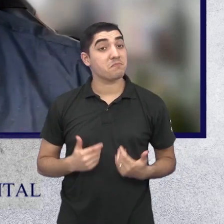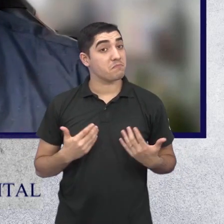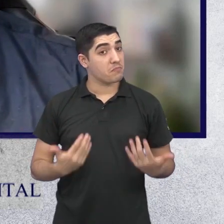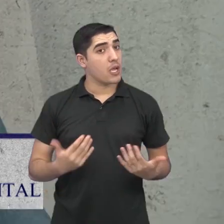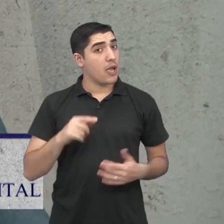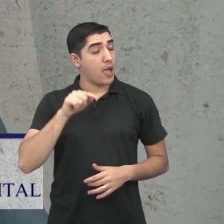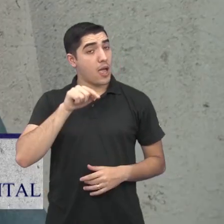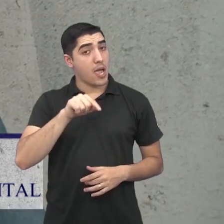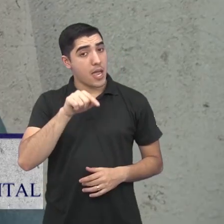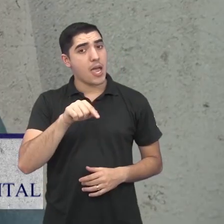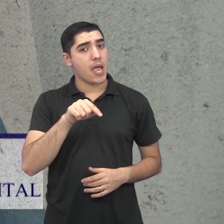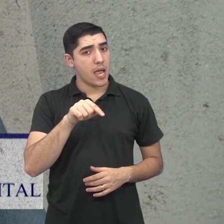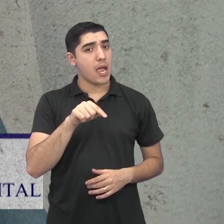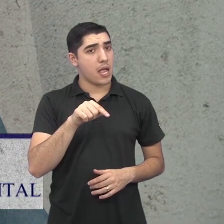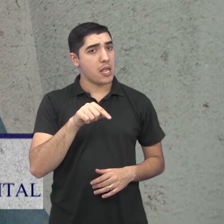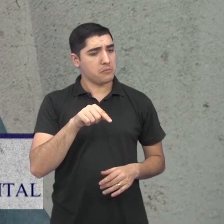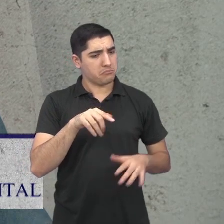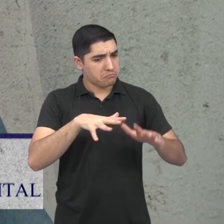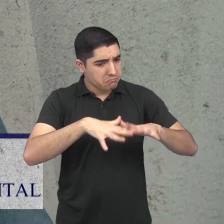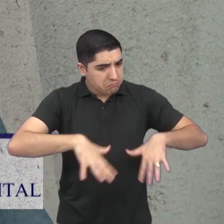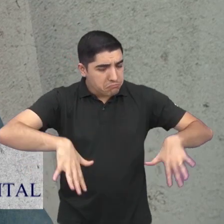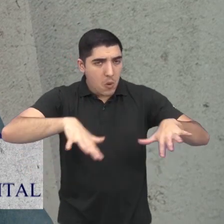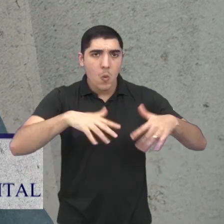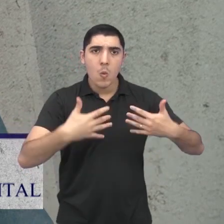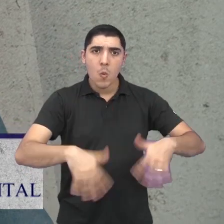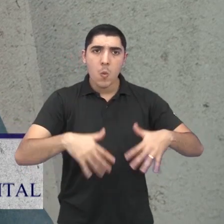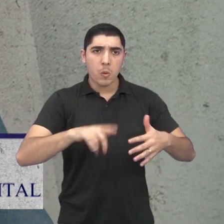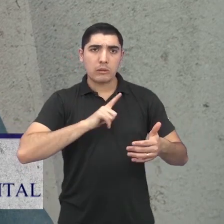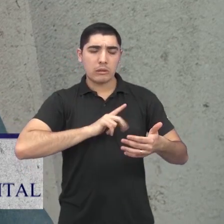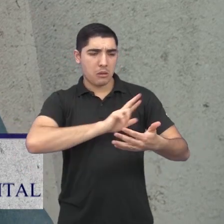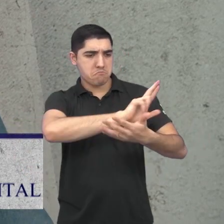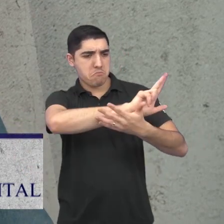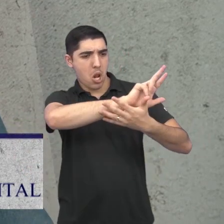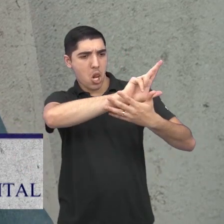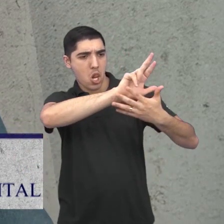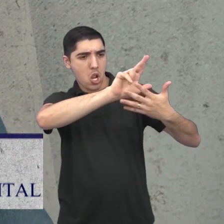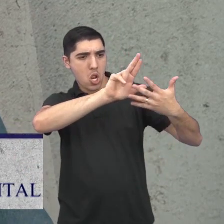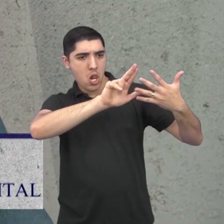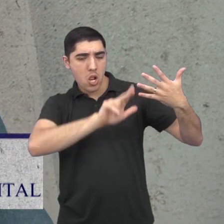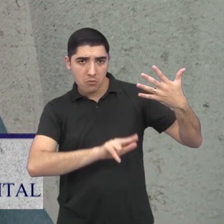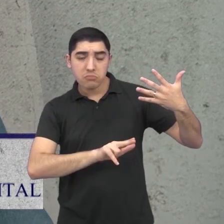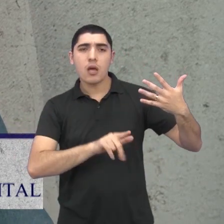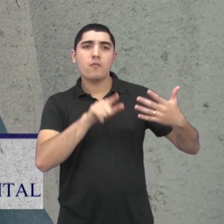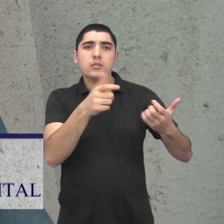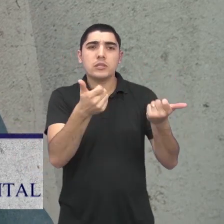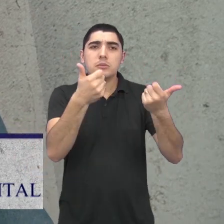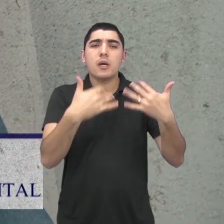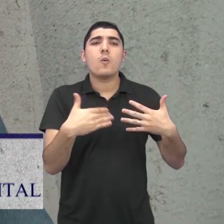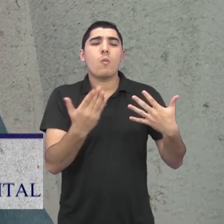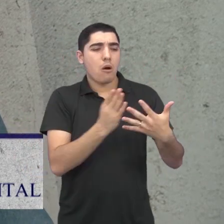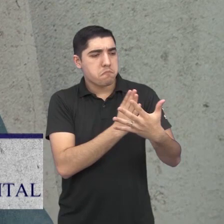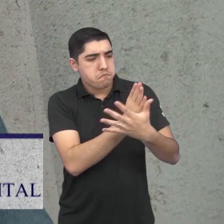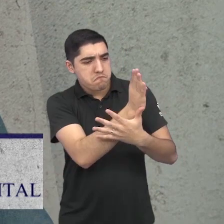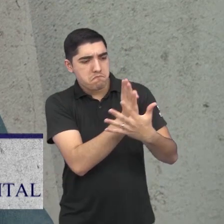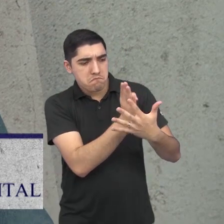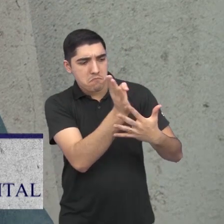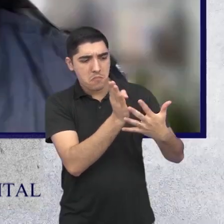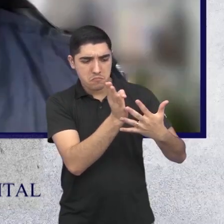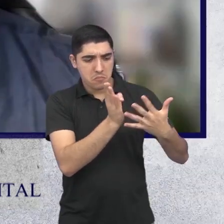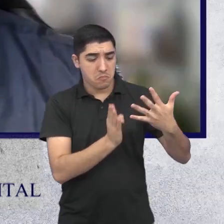Ou seja, professor, é um campo muito diverso, né? Gostaria que você falasse um pouquinho das áreas. Quais são as